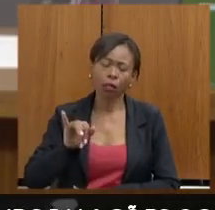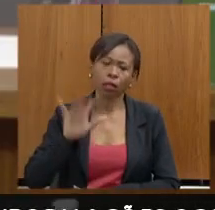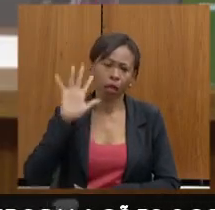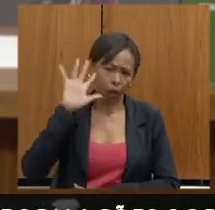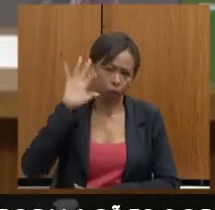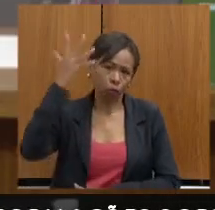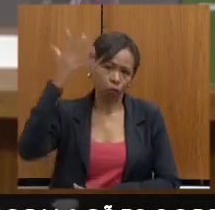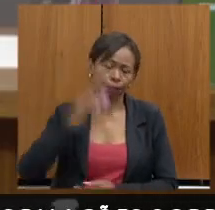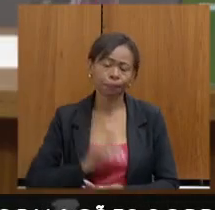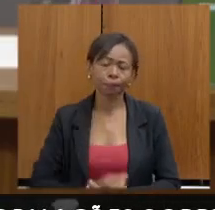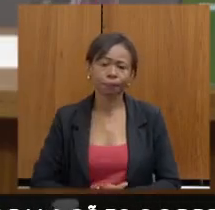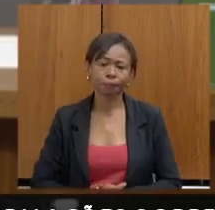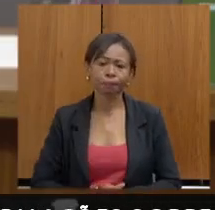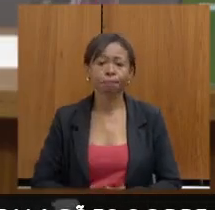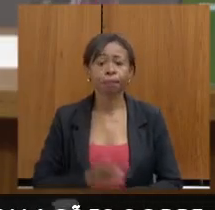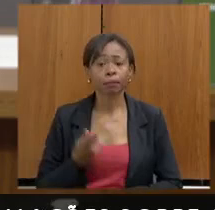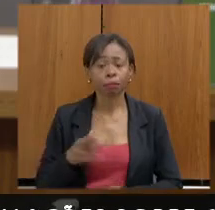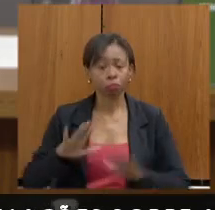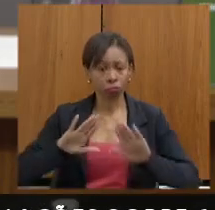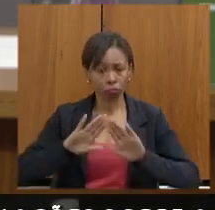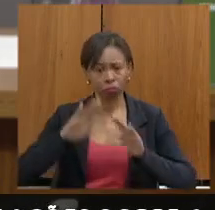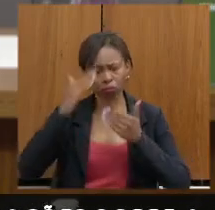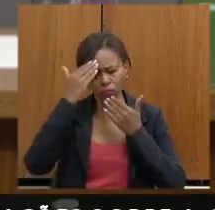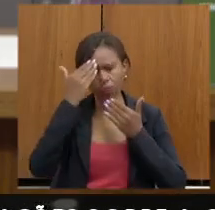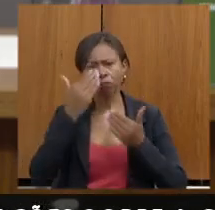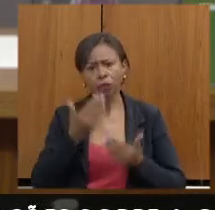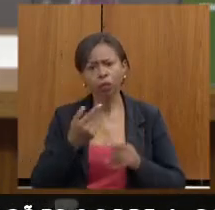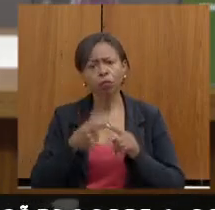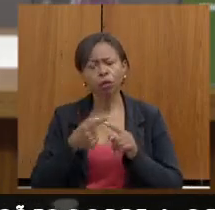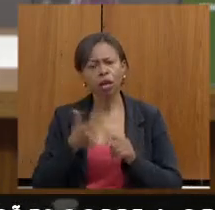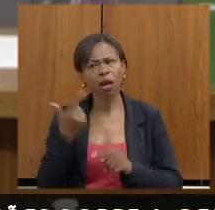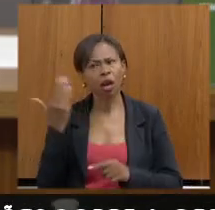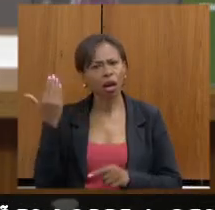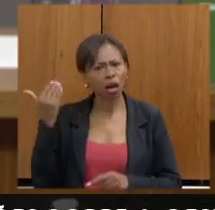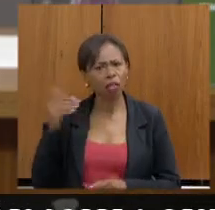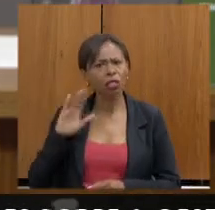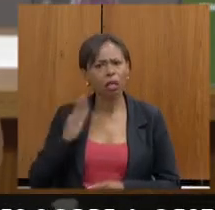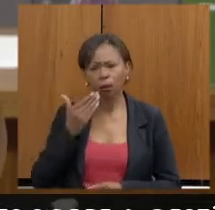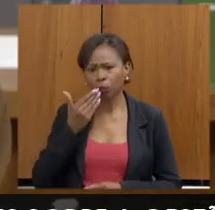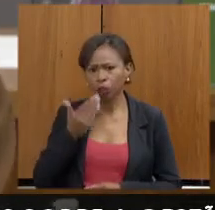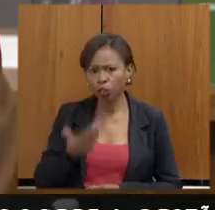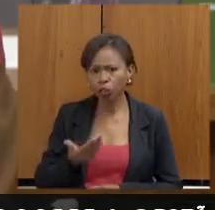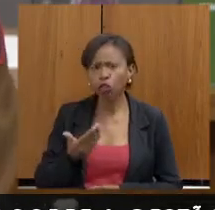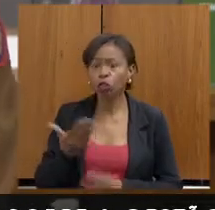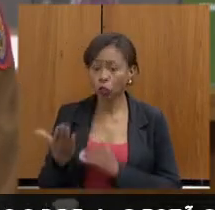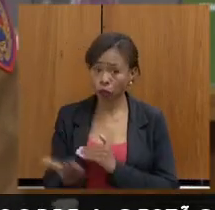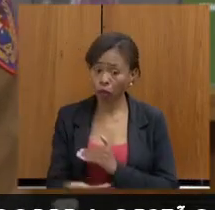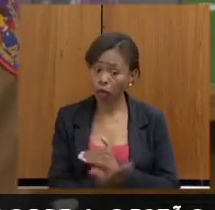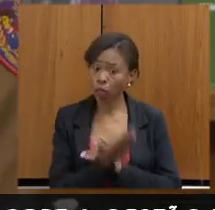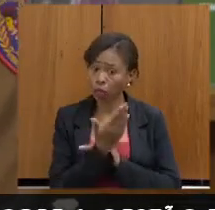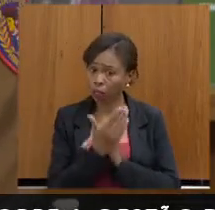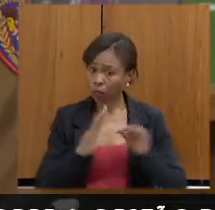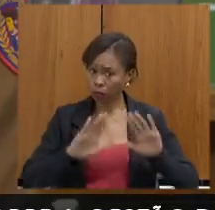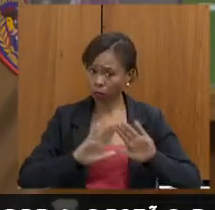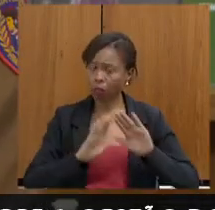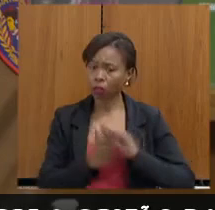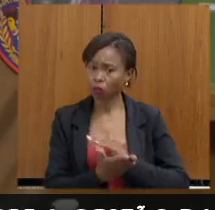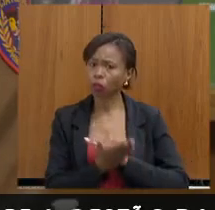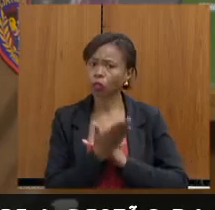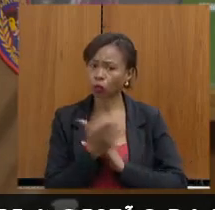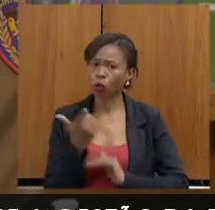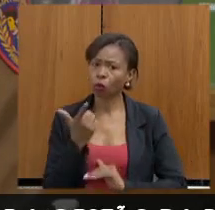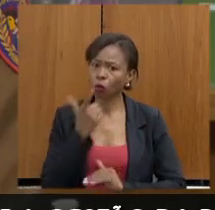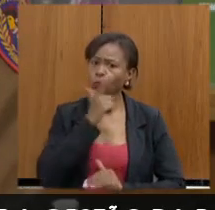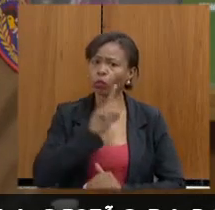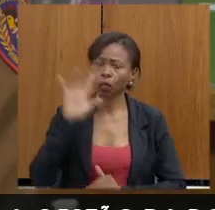assembleia que em outras em outros momentos em outro pedido também já né nos ajudou a provocar E isso também é importante né Para que mais pessoas estejam